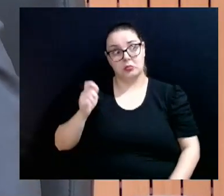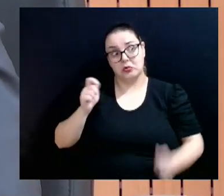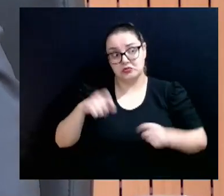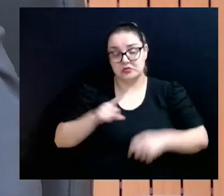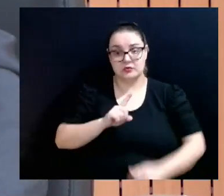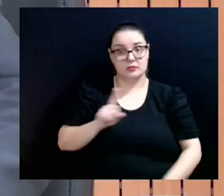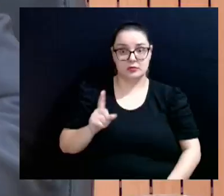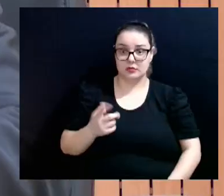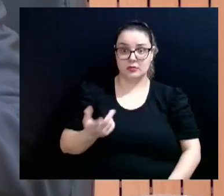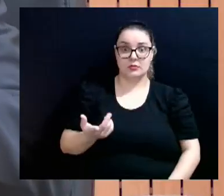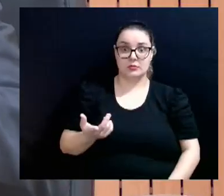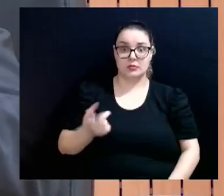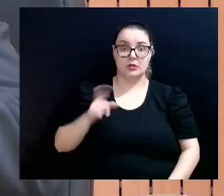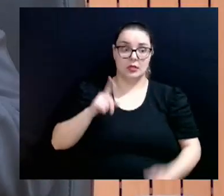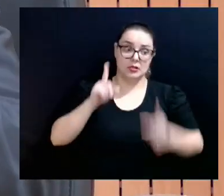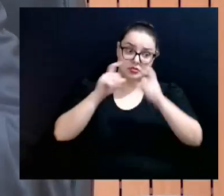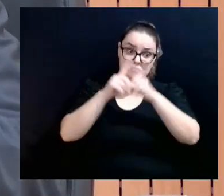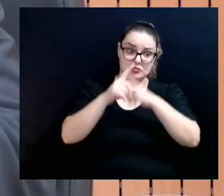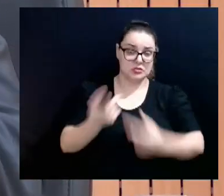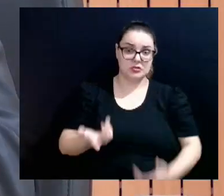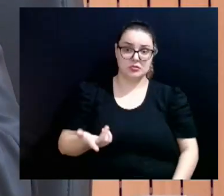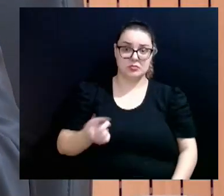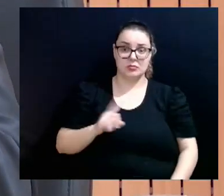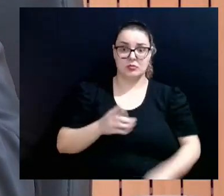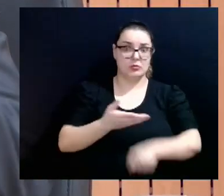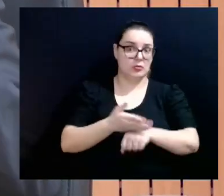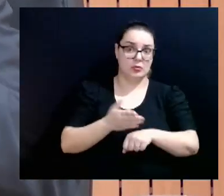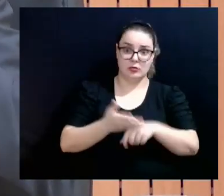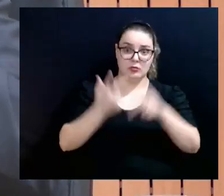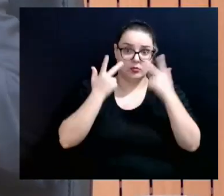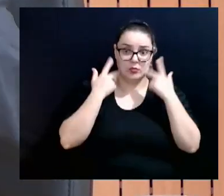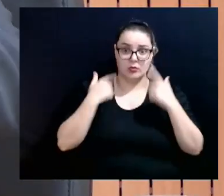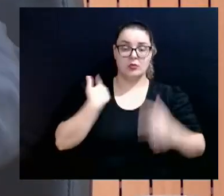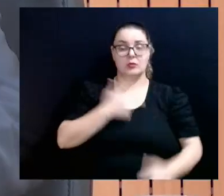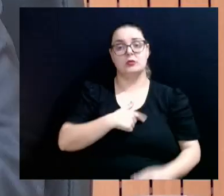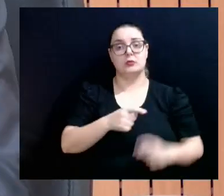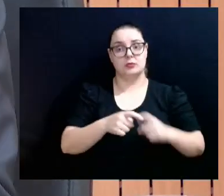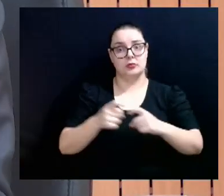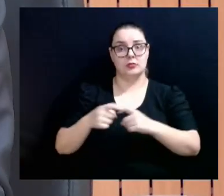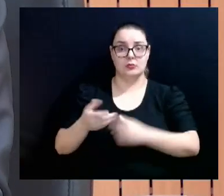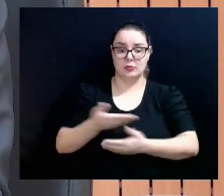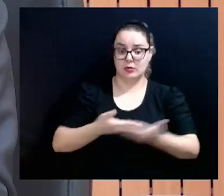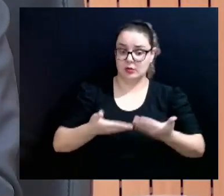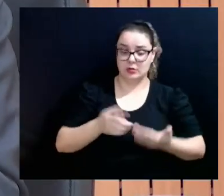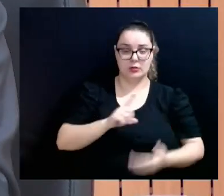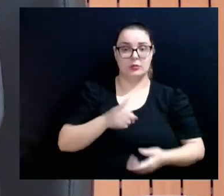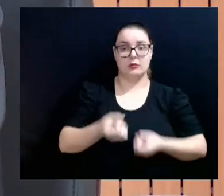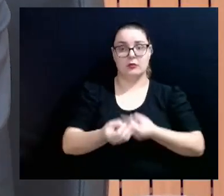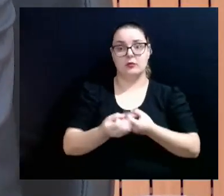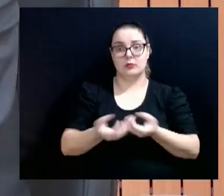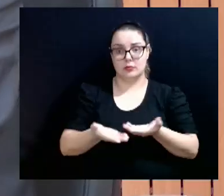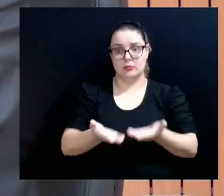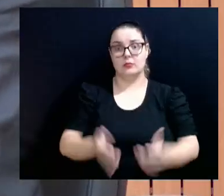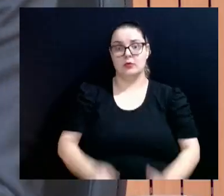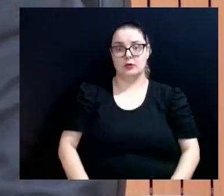muito difícil, não é uma prática comum entre nós médicos não passar informação para o paciente, é errado